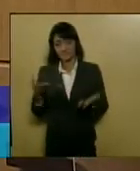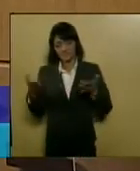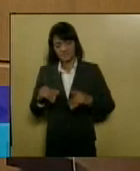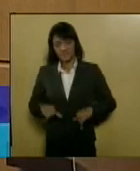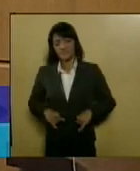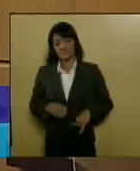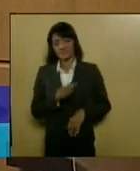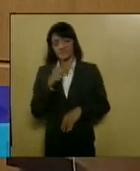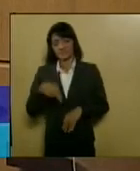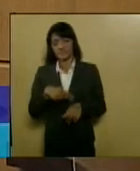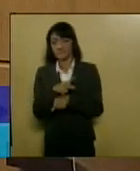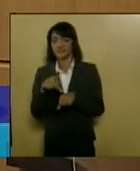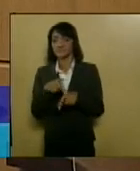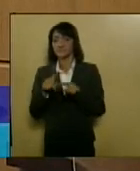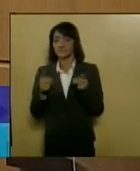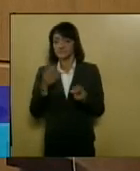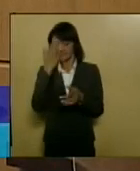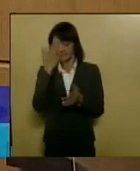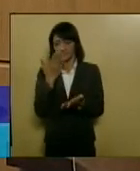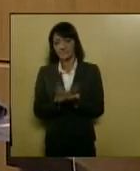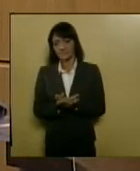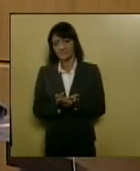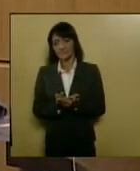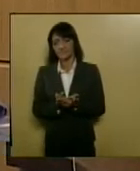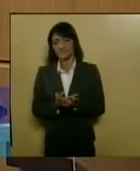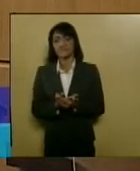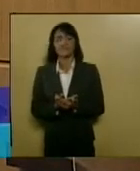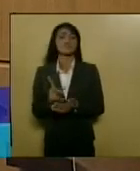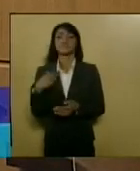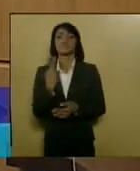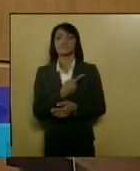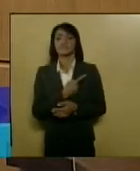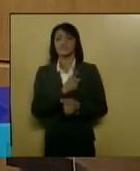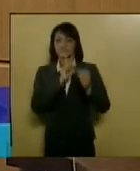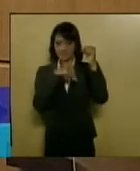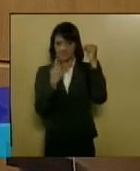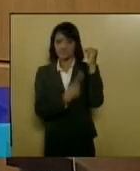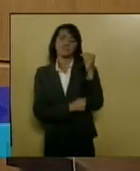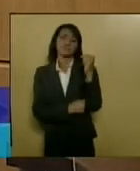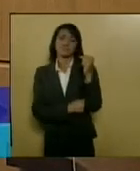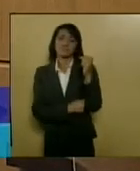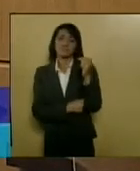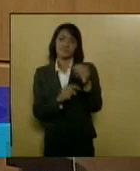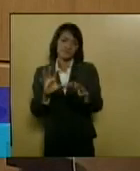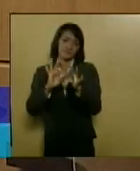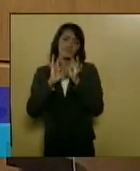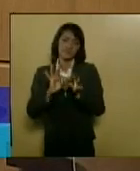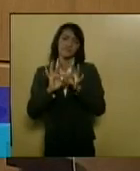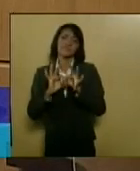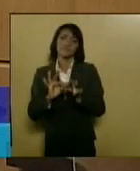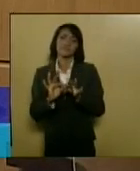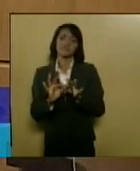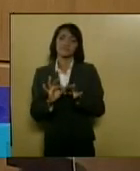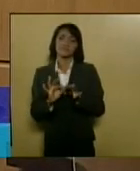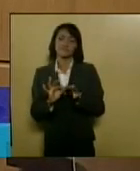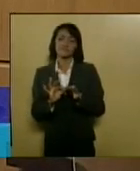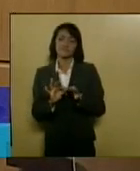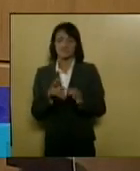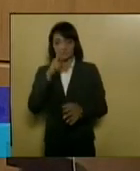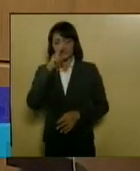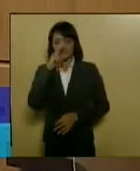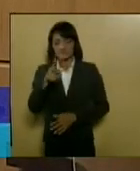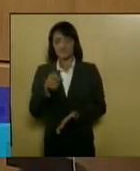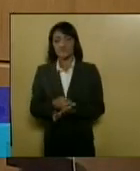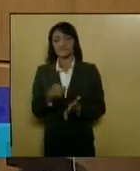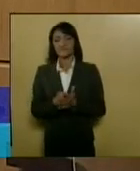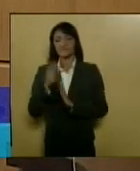nosso querido país. Mas tenho certeza que temos um braço forte e a mão amiga. Forte para exigir os direitos